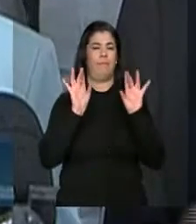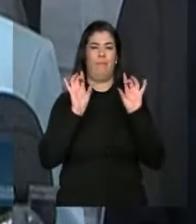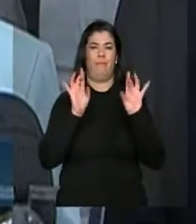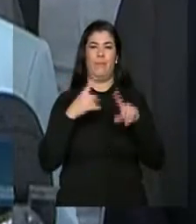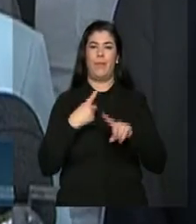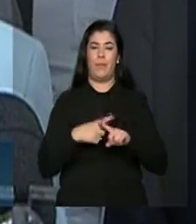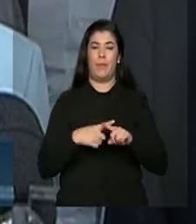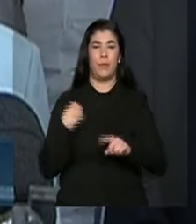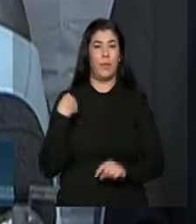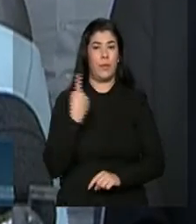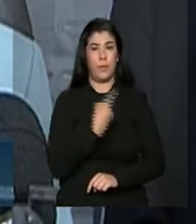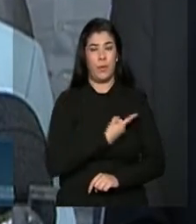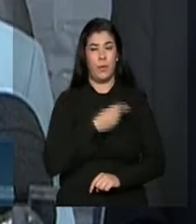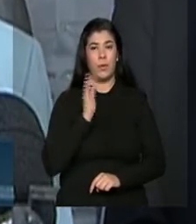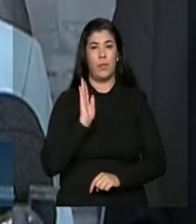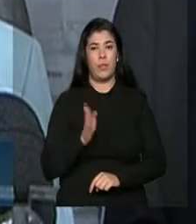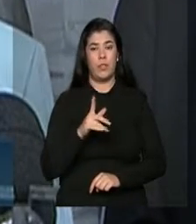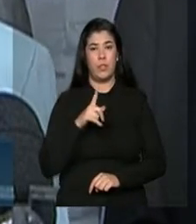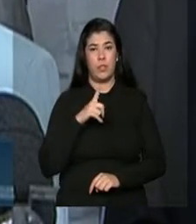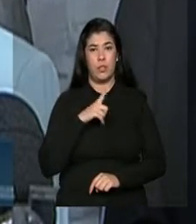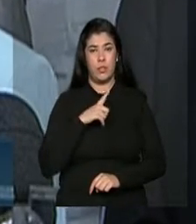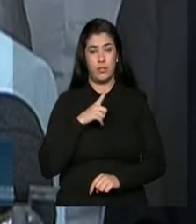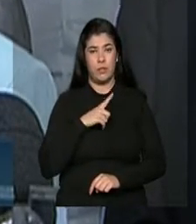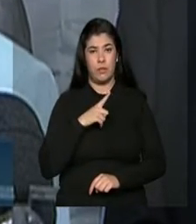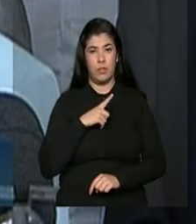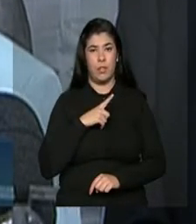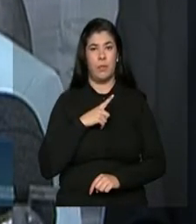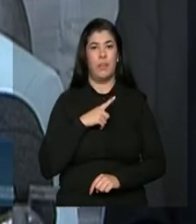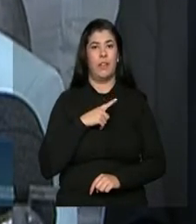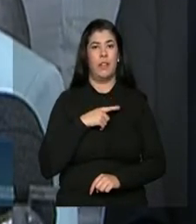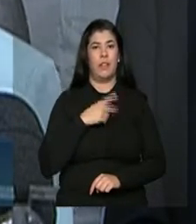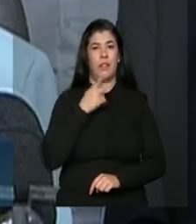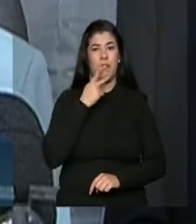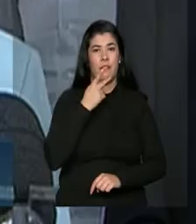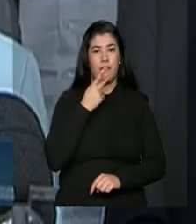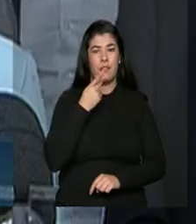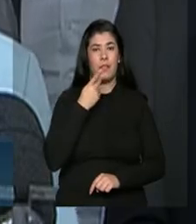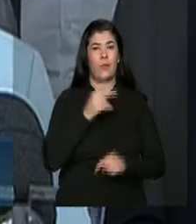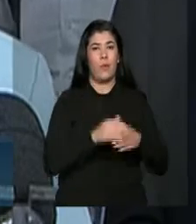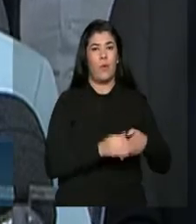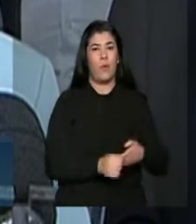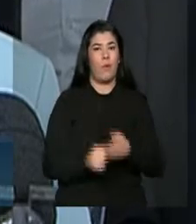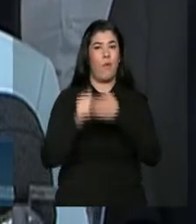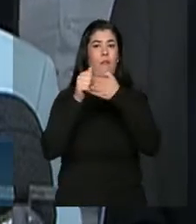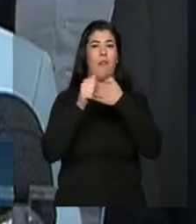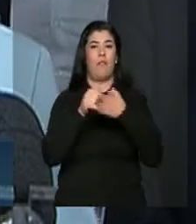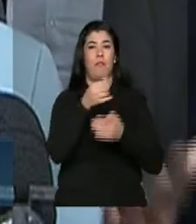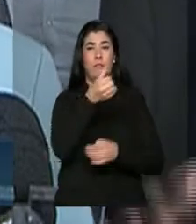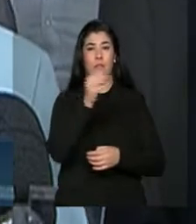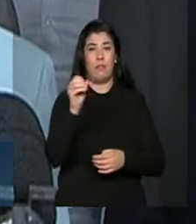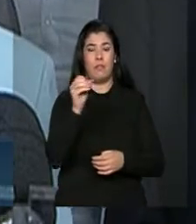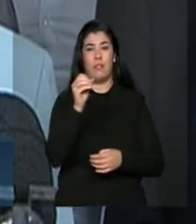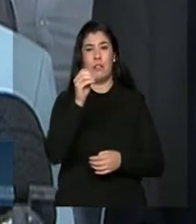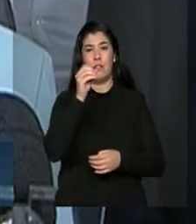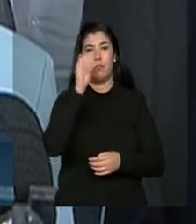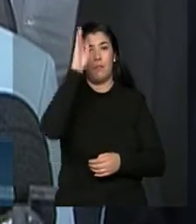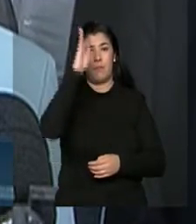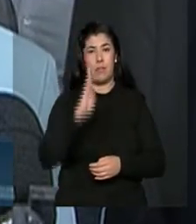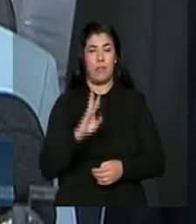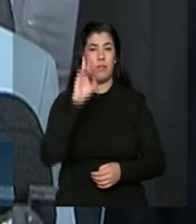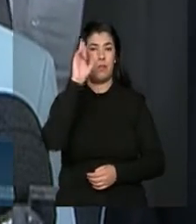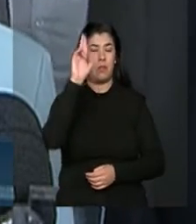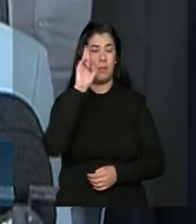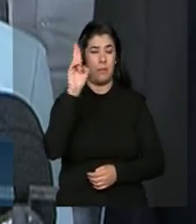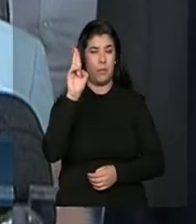nós fizemos a despedida dos 600 atletas brasileiros que vão para o Pan-Americano de